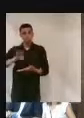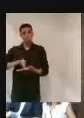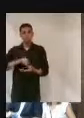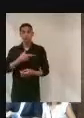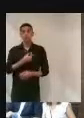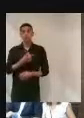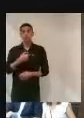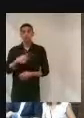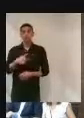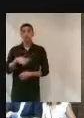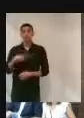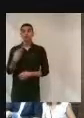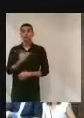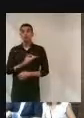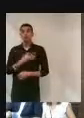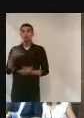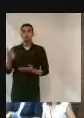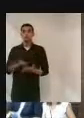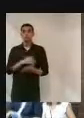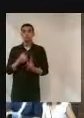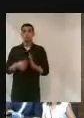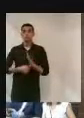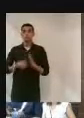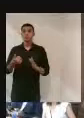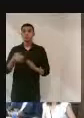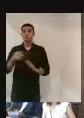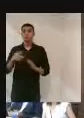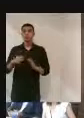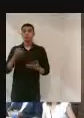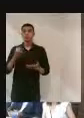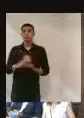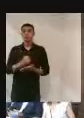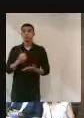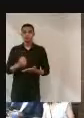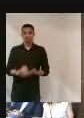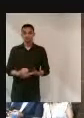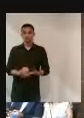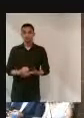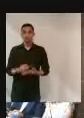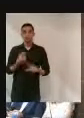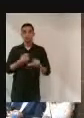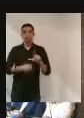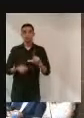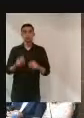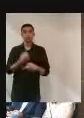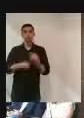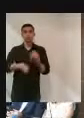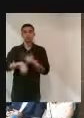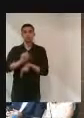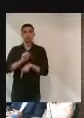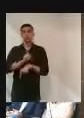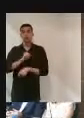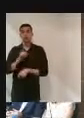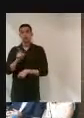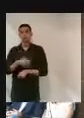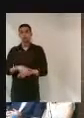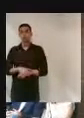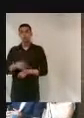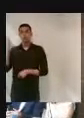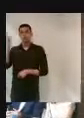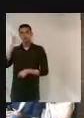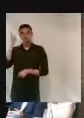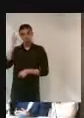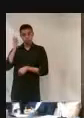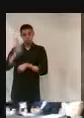um primeiro termo de compromisso de logística reversa junto à CETESB no estado de São Paulo, participamos da elaboração